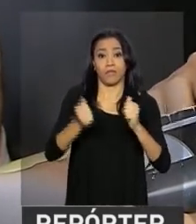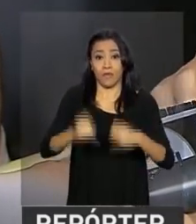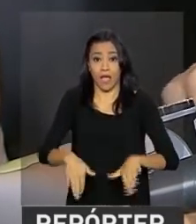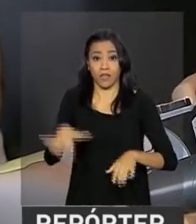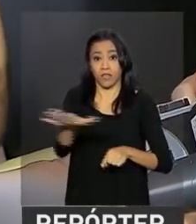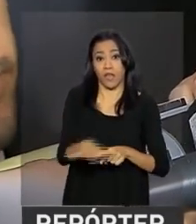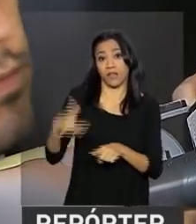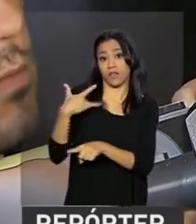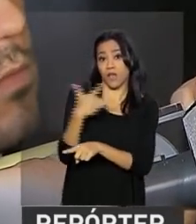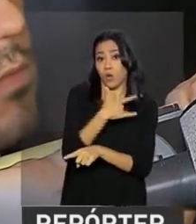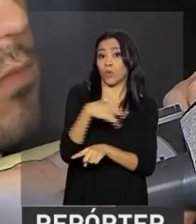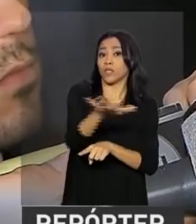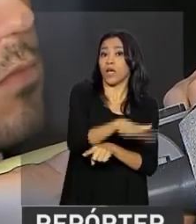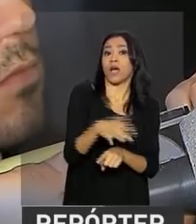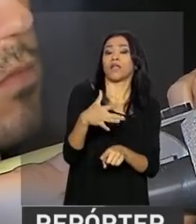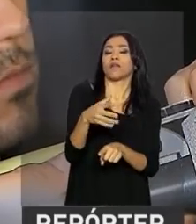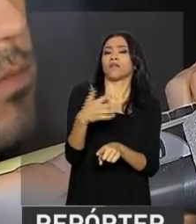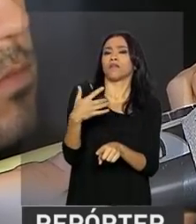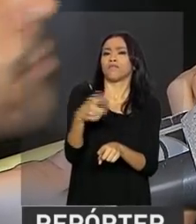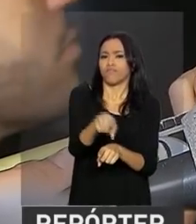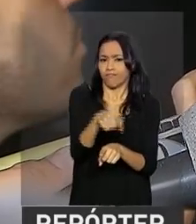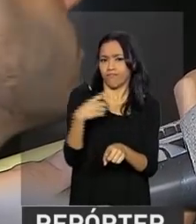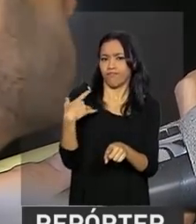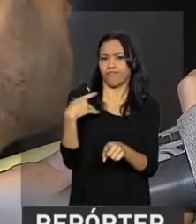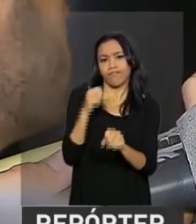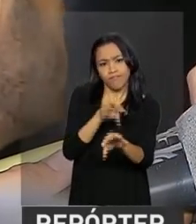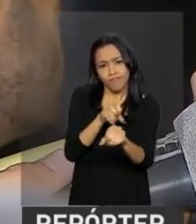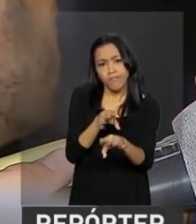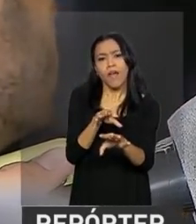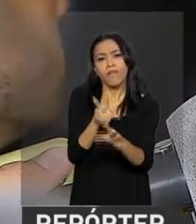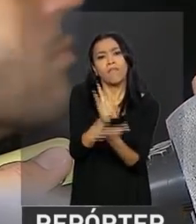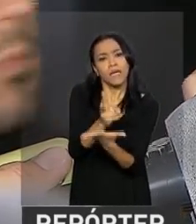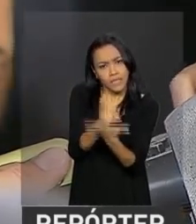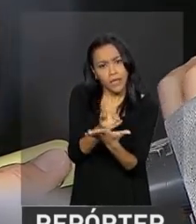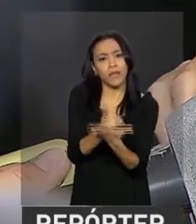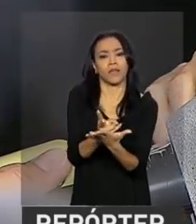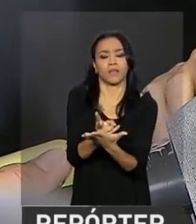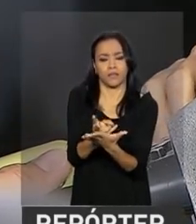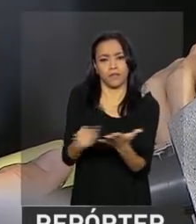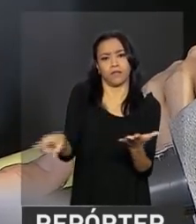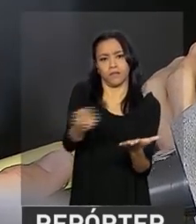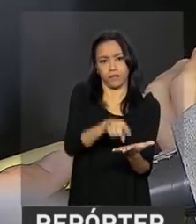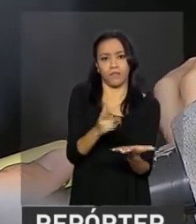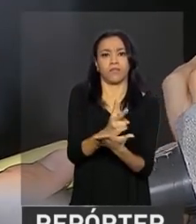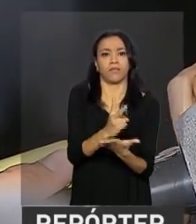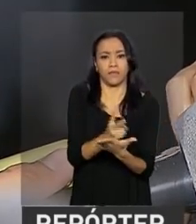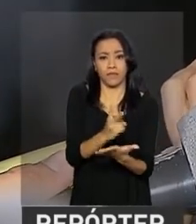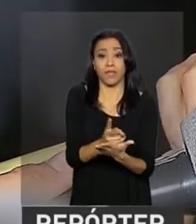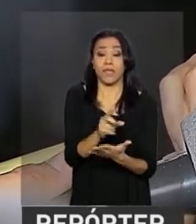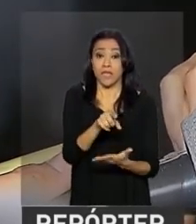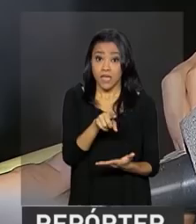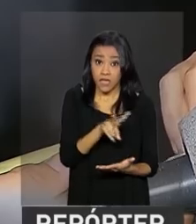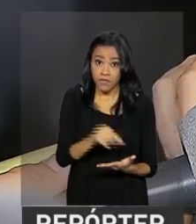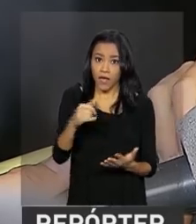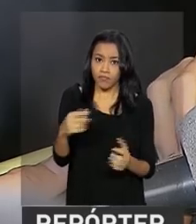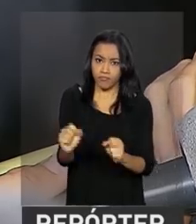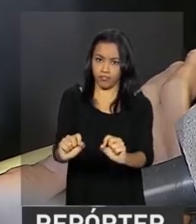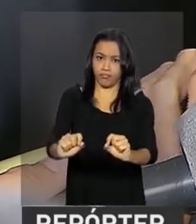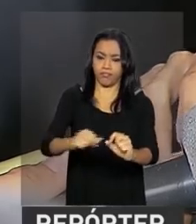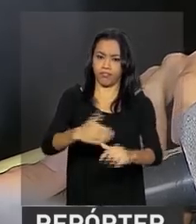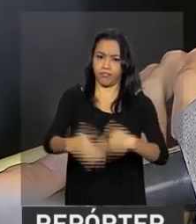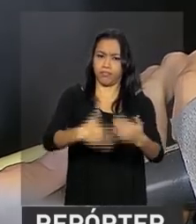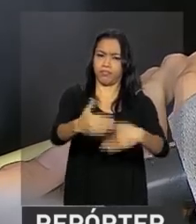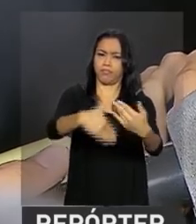educação, esses estão preservados, os investimentos já feitos até agora serão mantidos e esses investimentos eles crescerão na mesma proporção